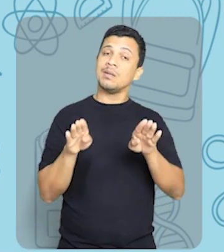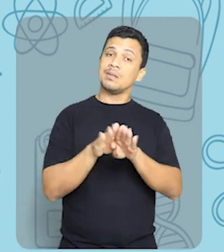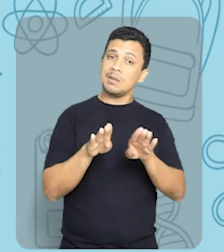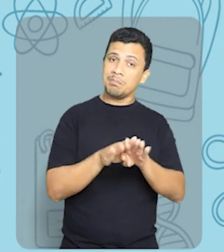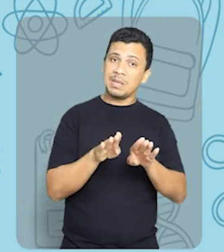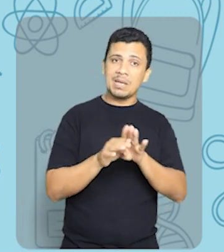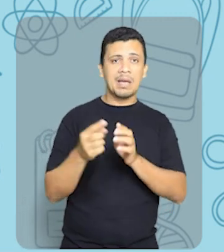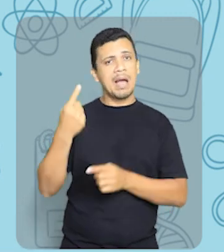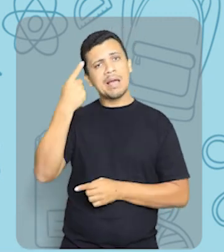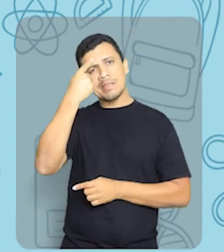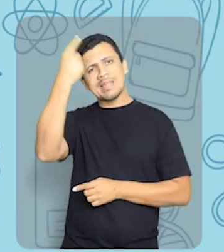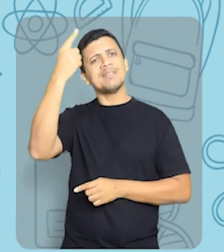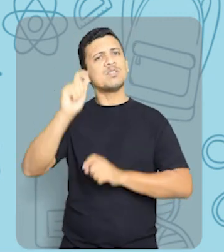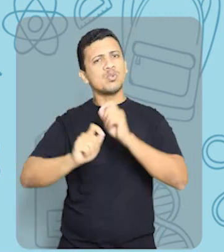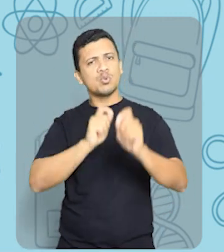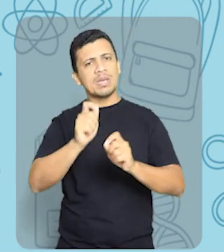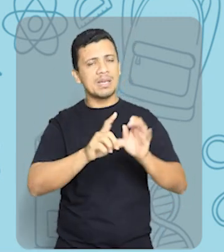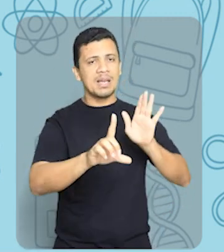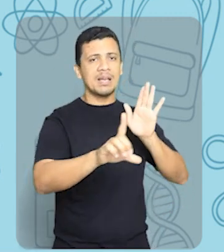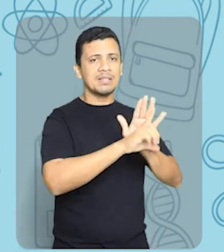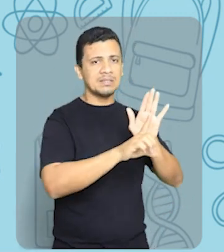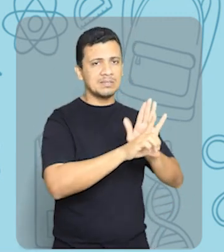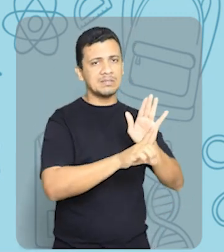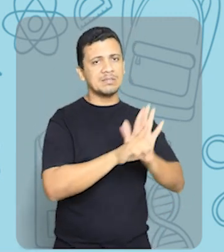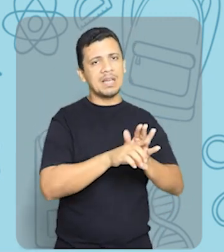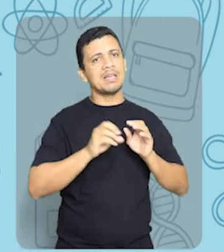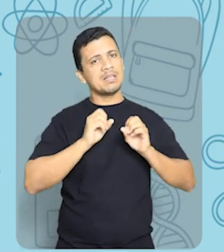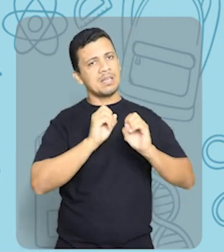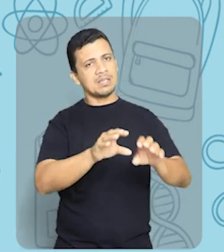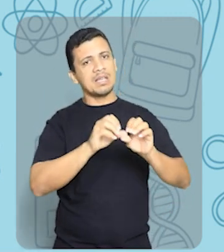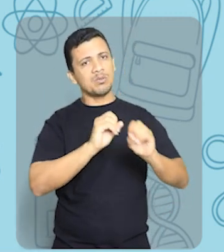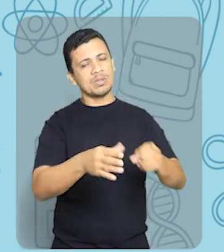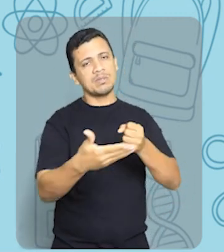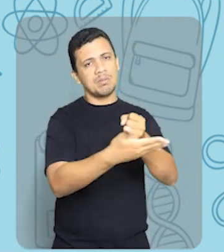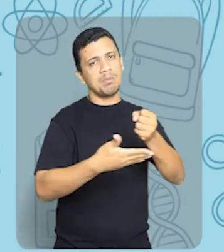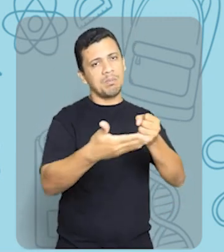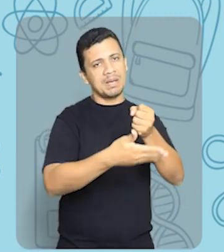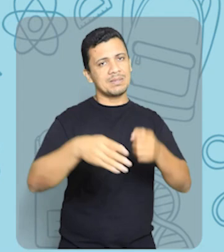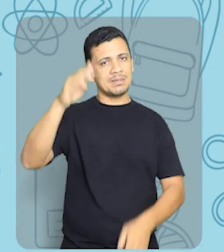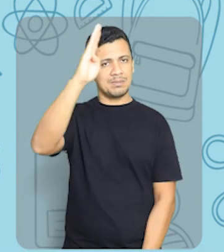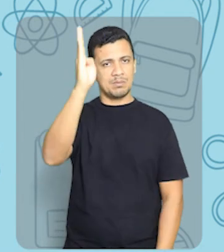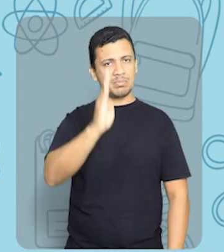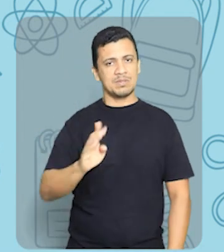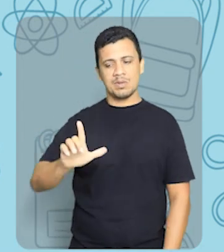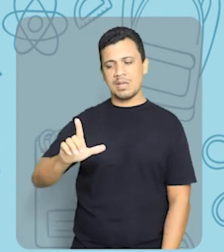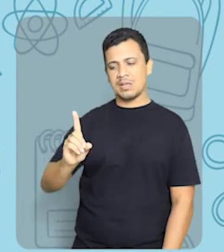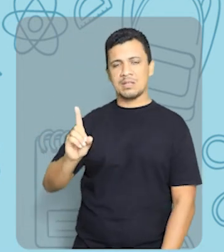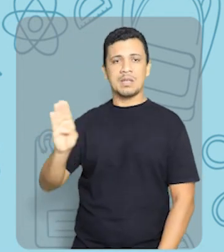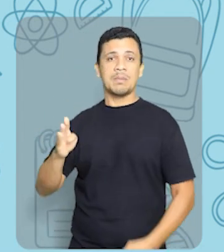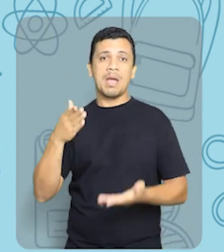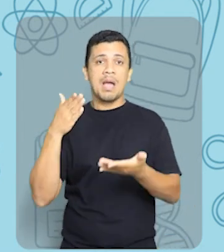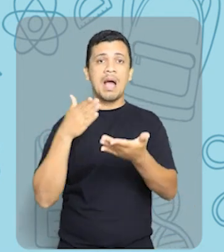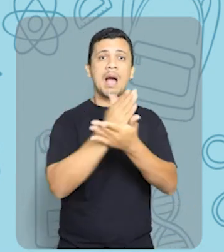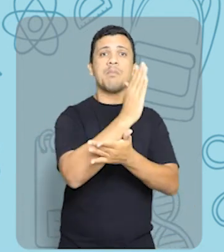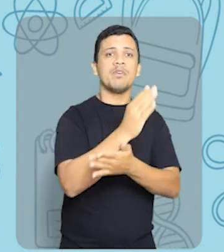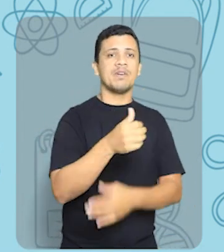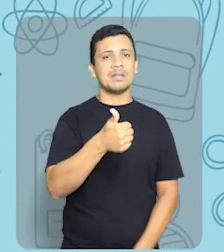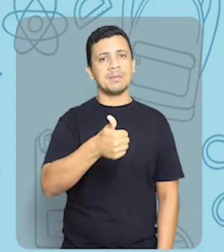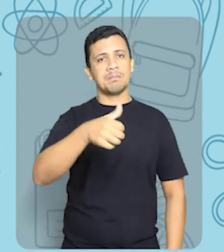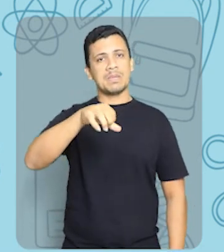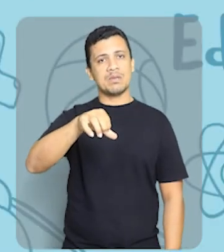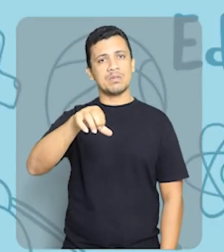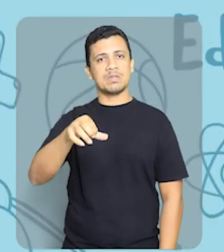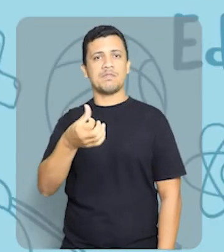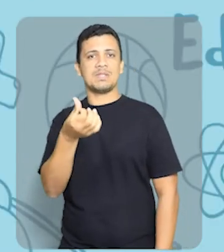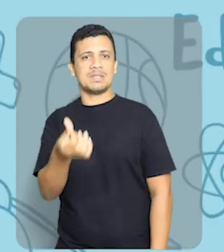na idealização da Lei de Diretrizes e Bases, LDB, aprovada em